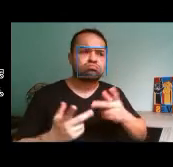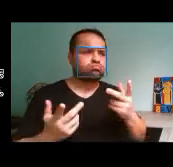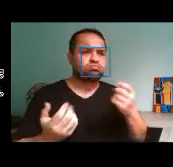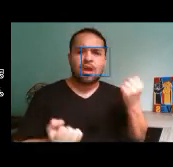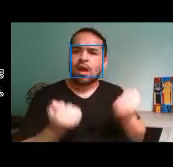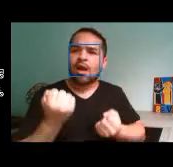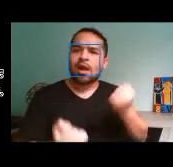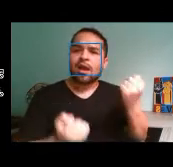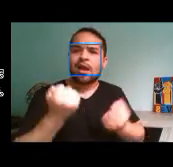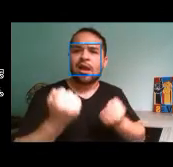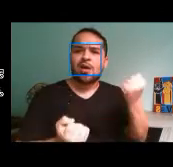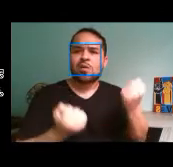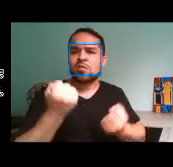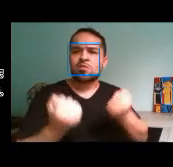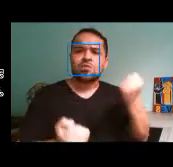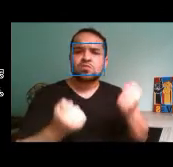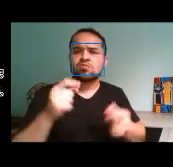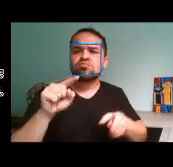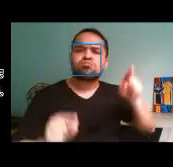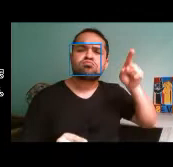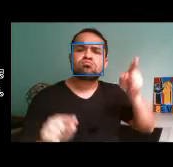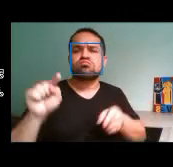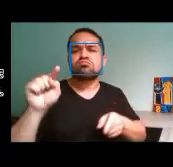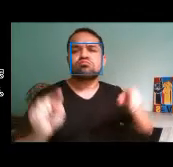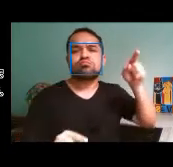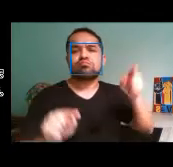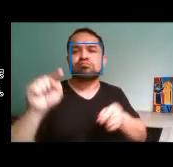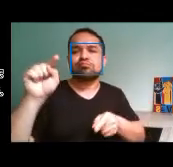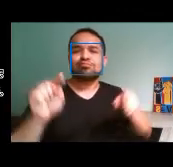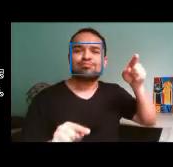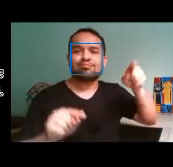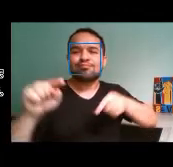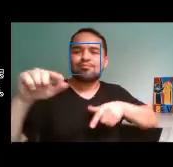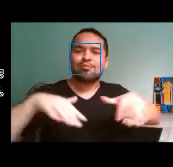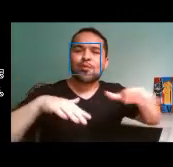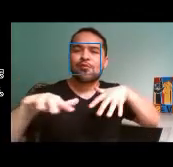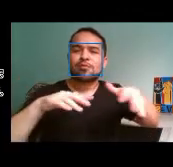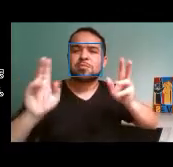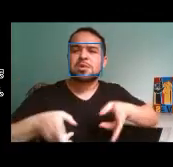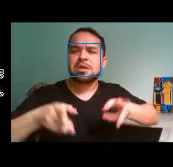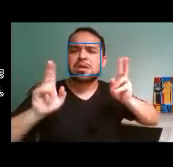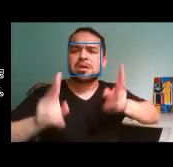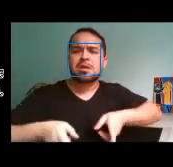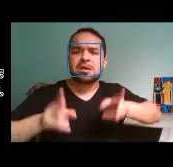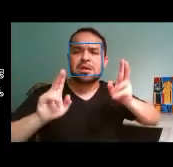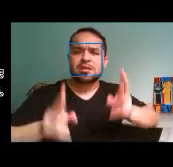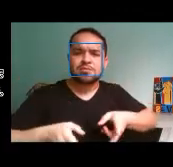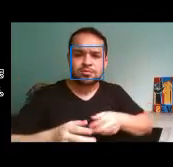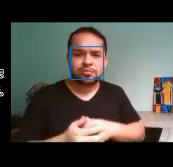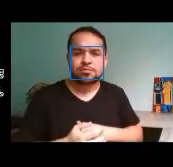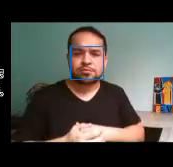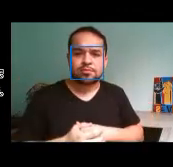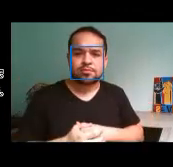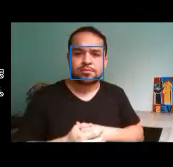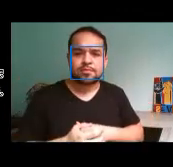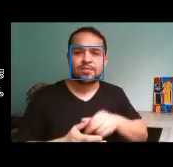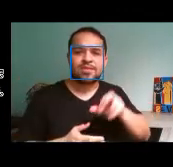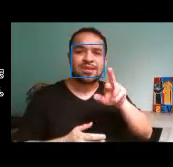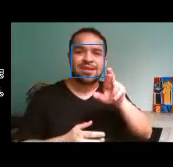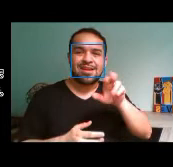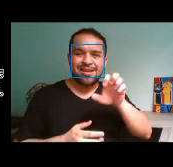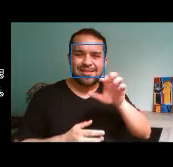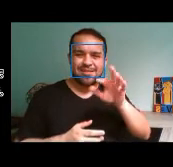por exemplo, aqui no sinal de carro, né? É um movimento contínuo. E ele pode ter uma